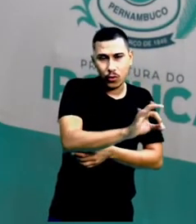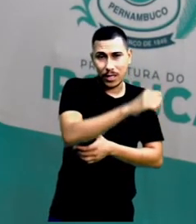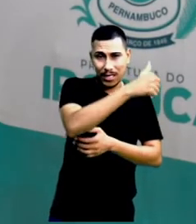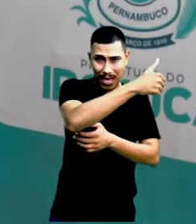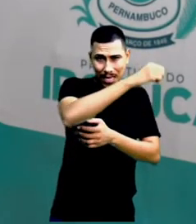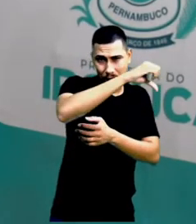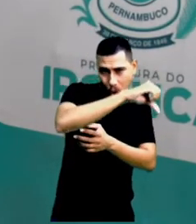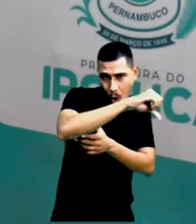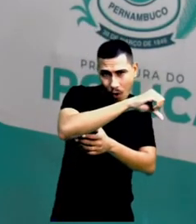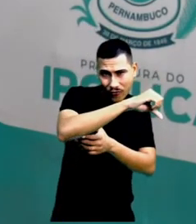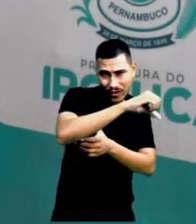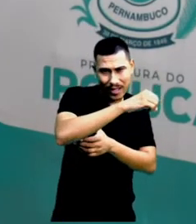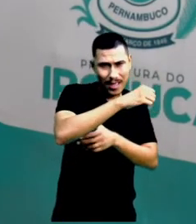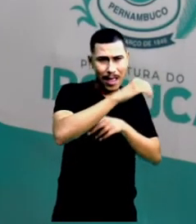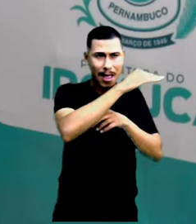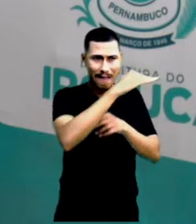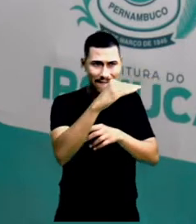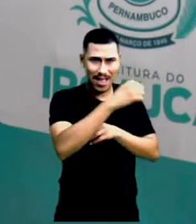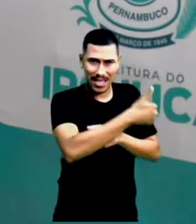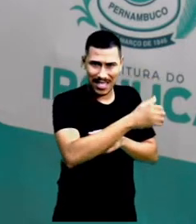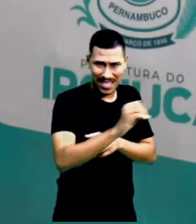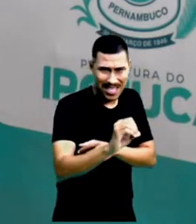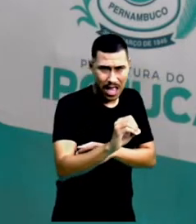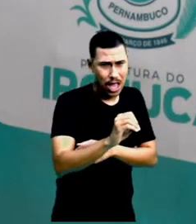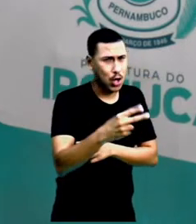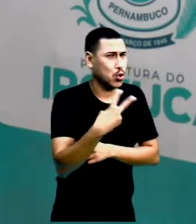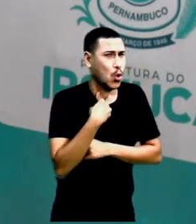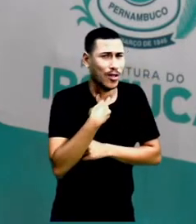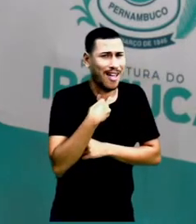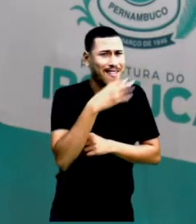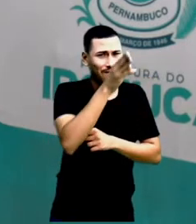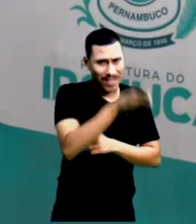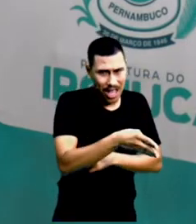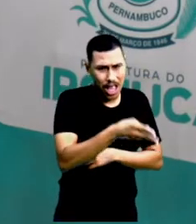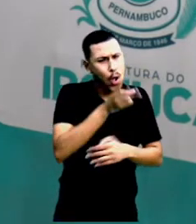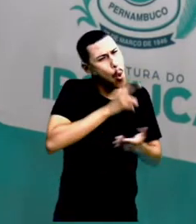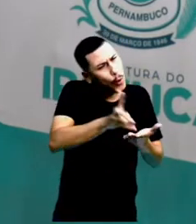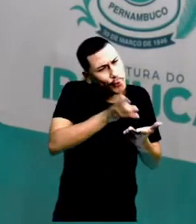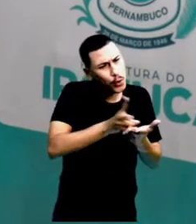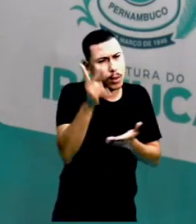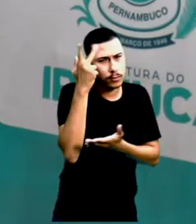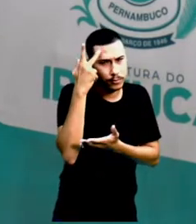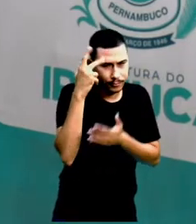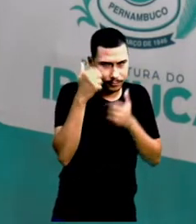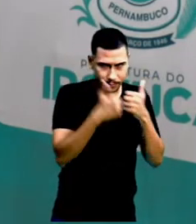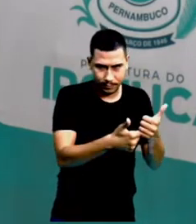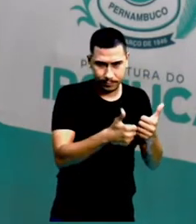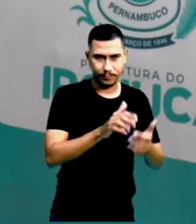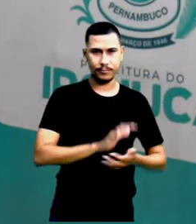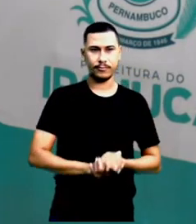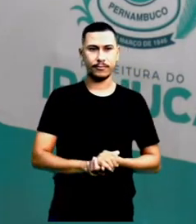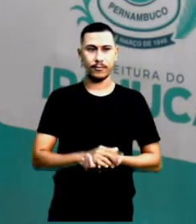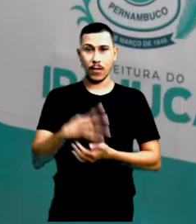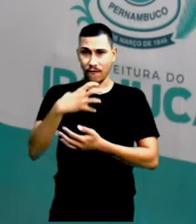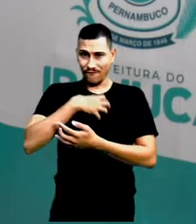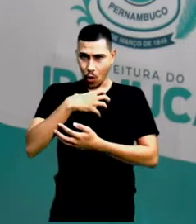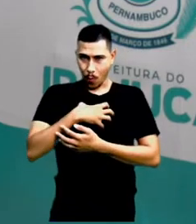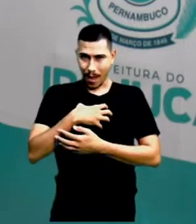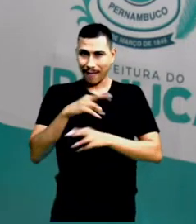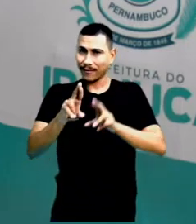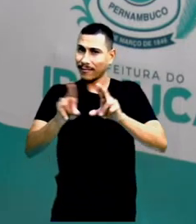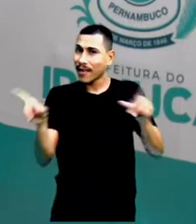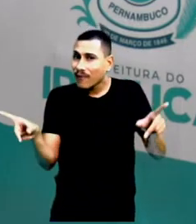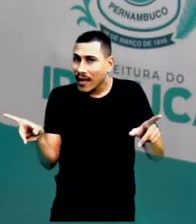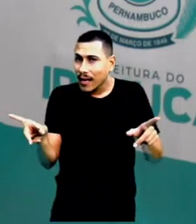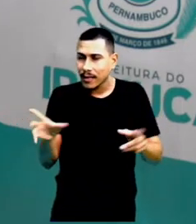19 e sem não são visíveis Fala aí quem vamos ver aqui a forma 10 e